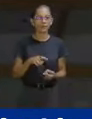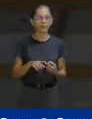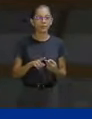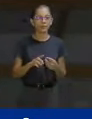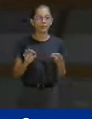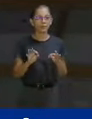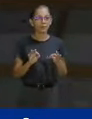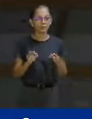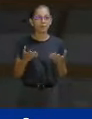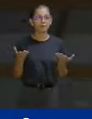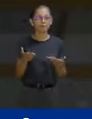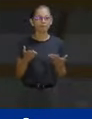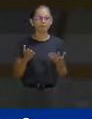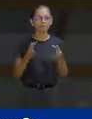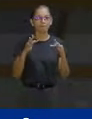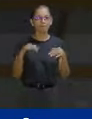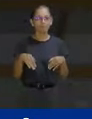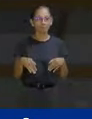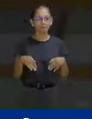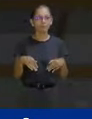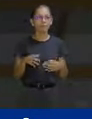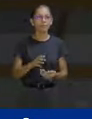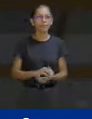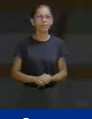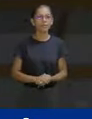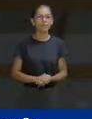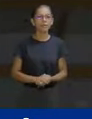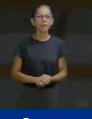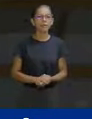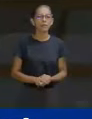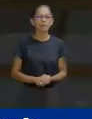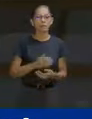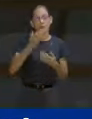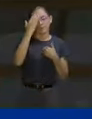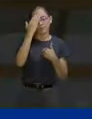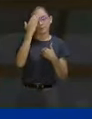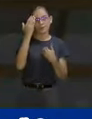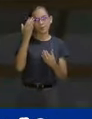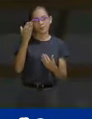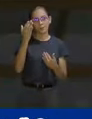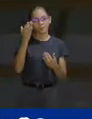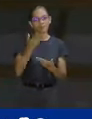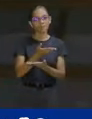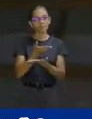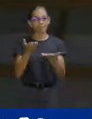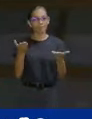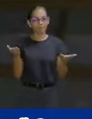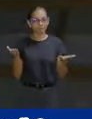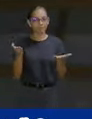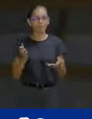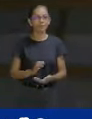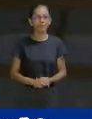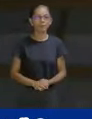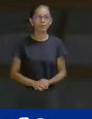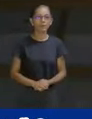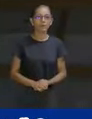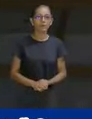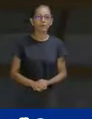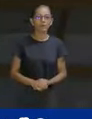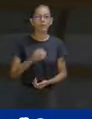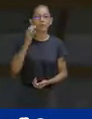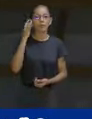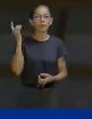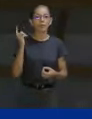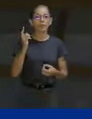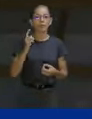mais havendo a tratar, declaro encerrada a presente sessão, agradecendo a presença de todos e de todas.